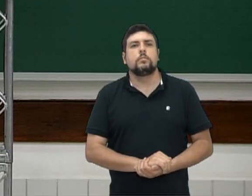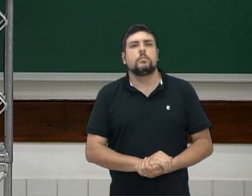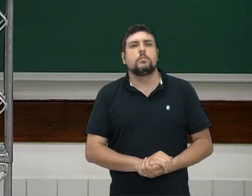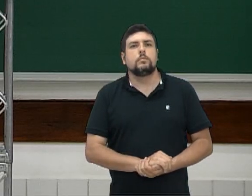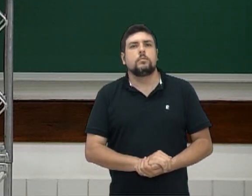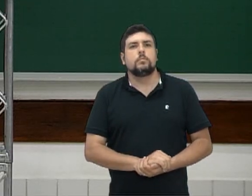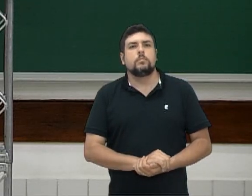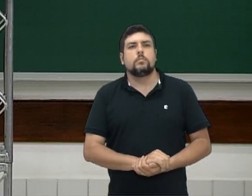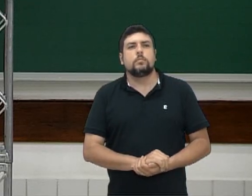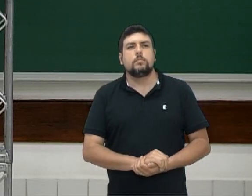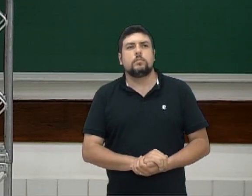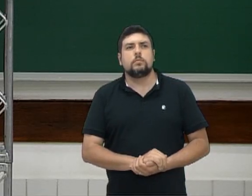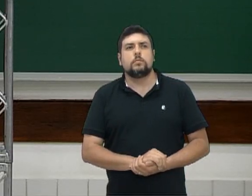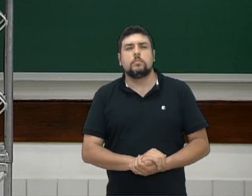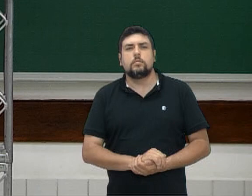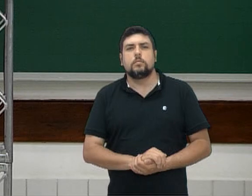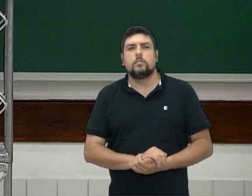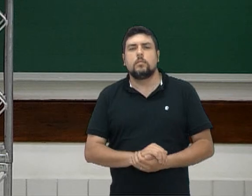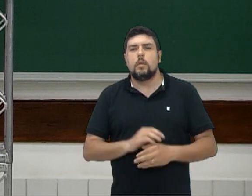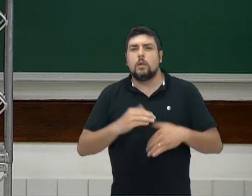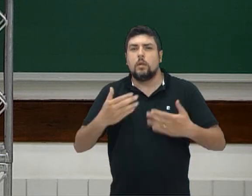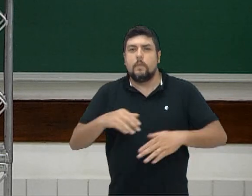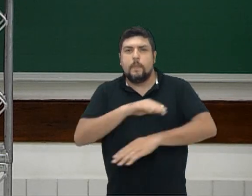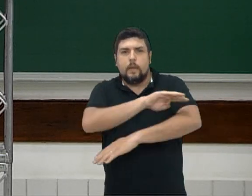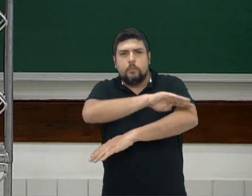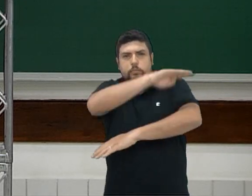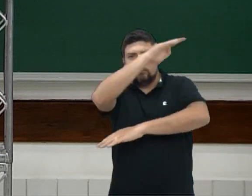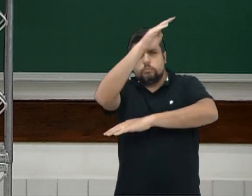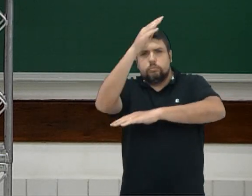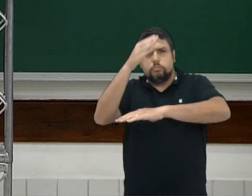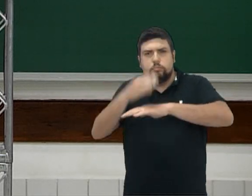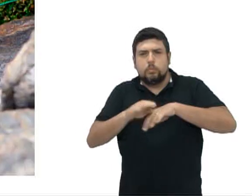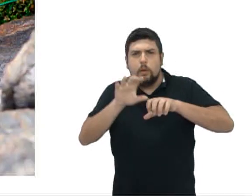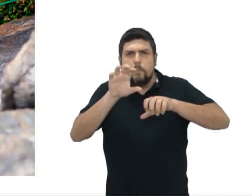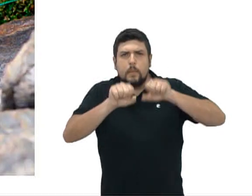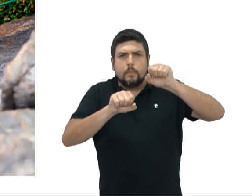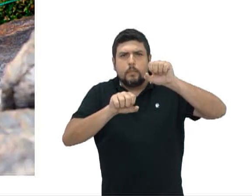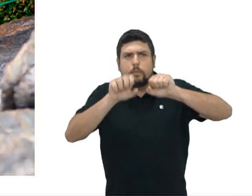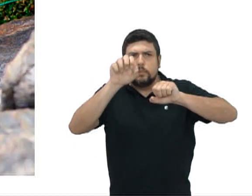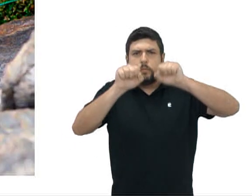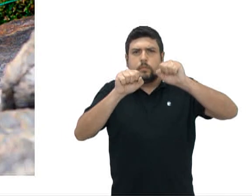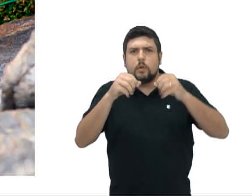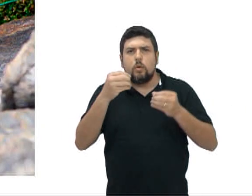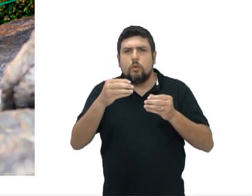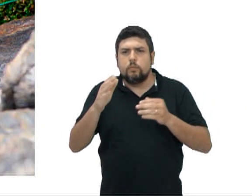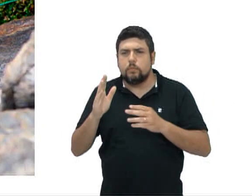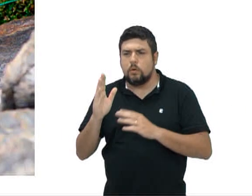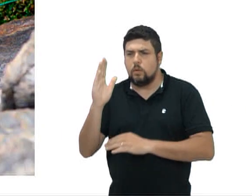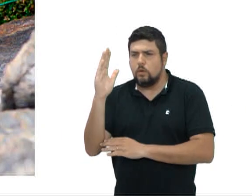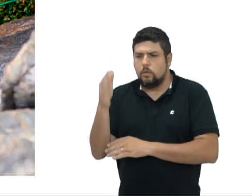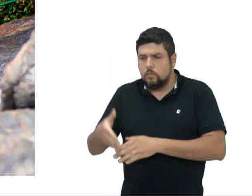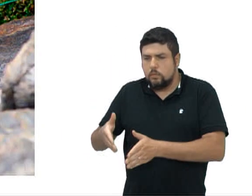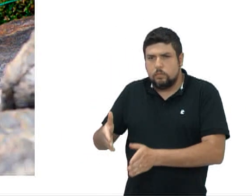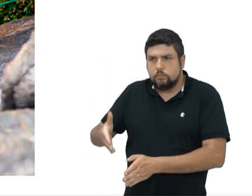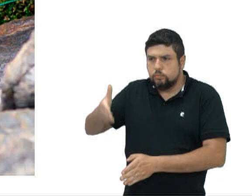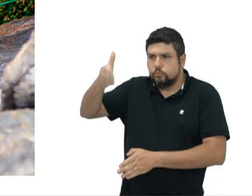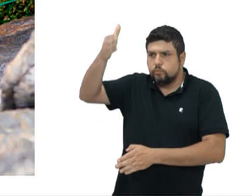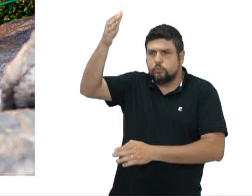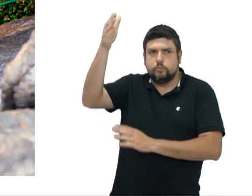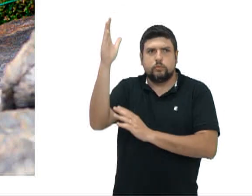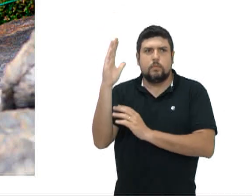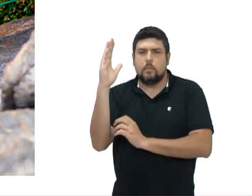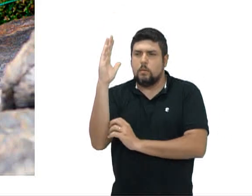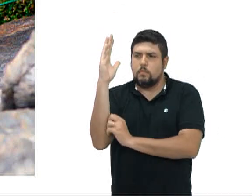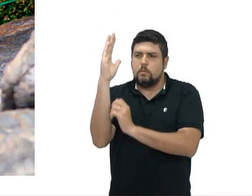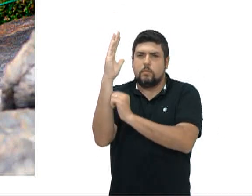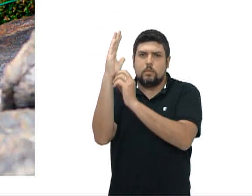Falamos sobre a escalada. Então a definição de escalada que a gente viu na aula anterior é subir uma parede vertical que pode ser em blocos, falésias